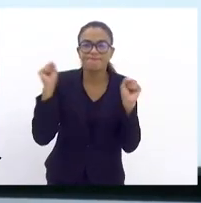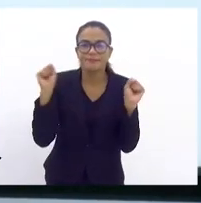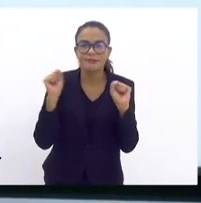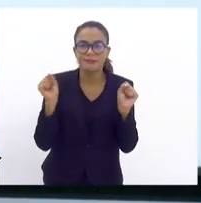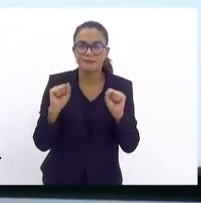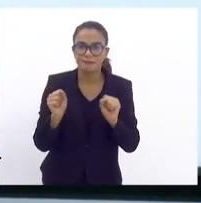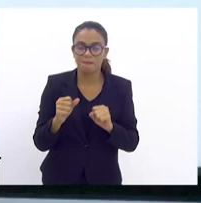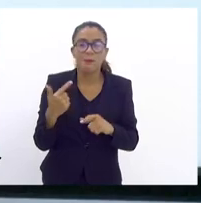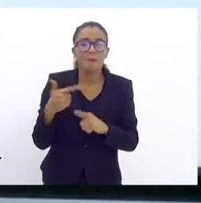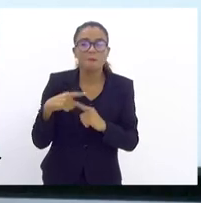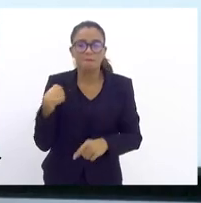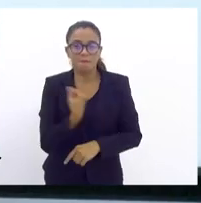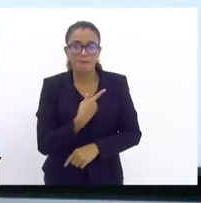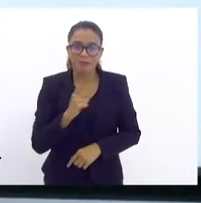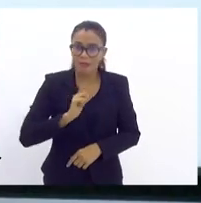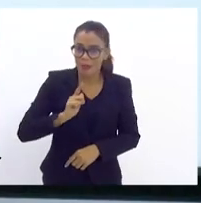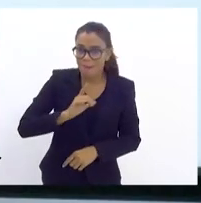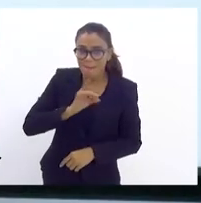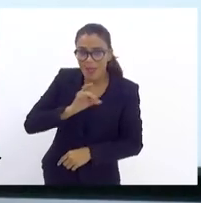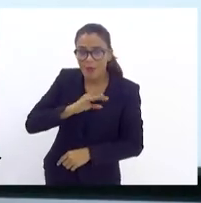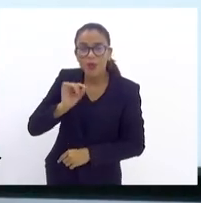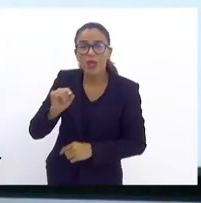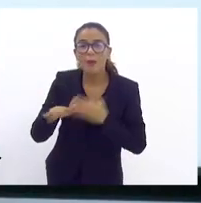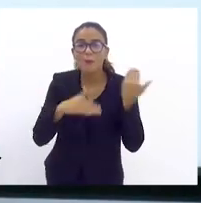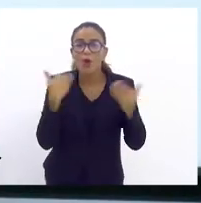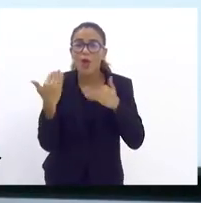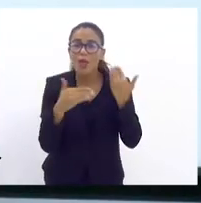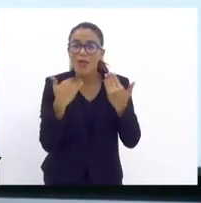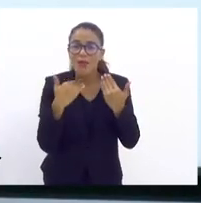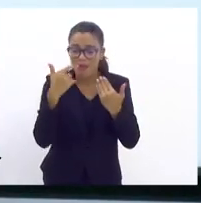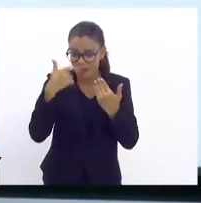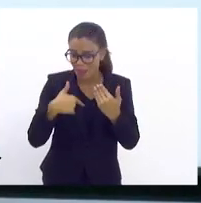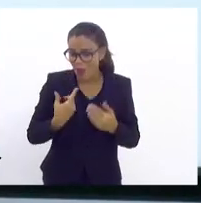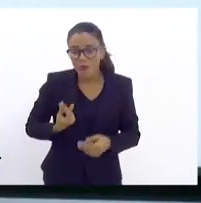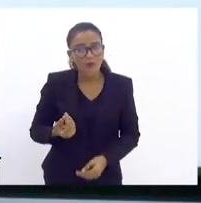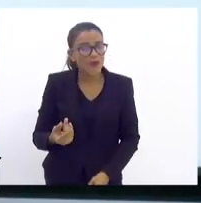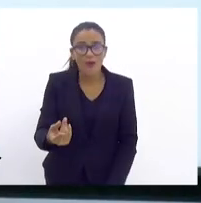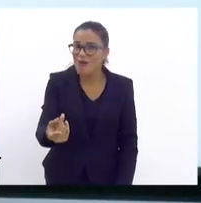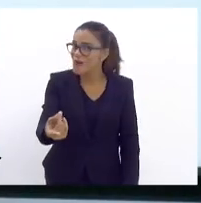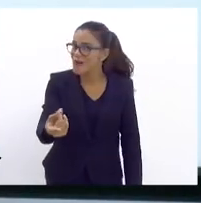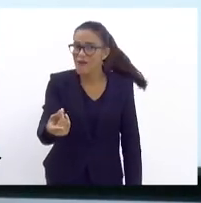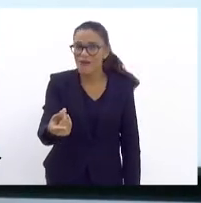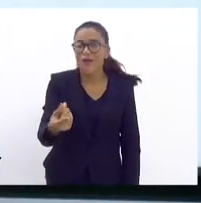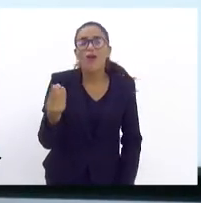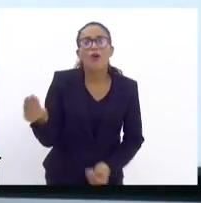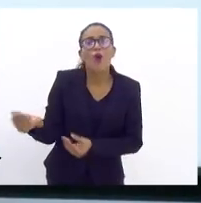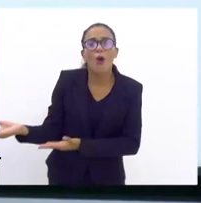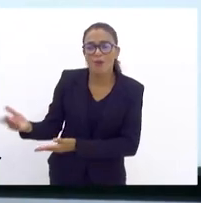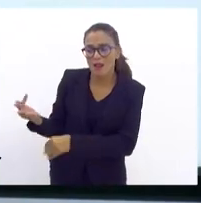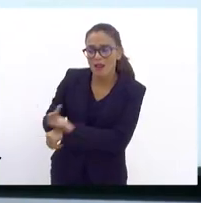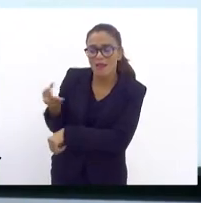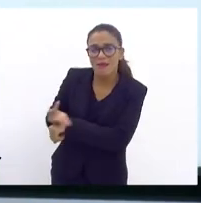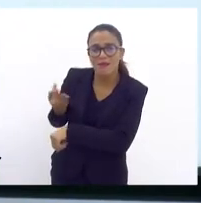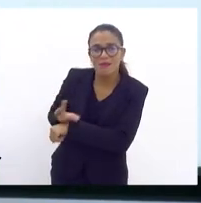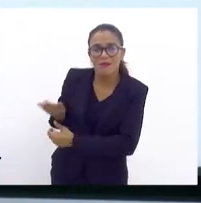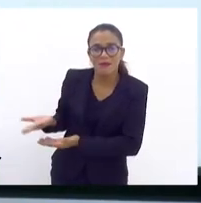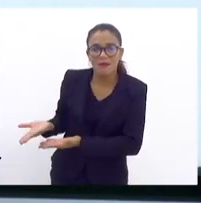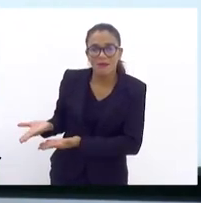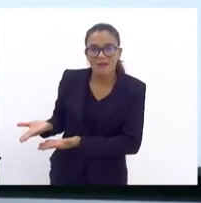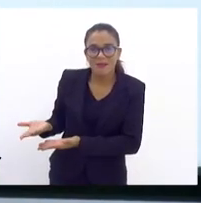porque a gente tem o medo justamente de morrer eu não vou estar aqui para sempre e aí como é que ele vai sustentar